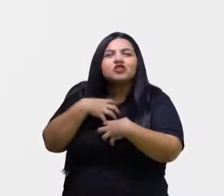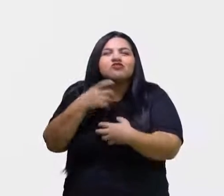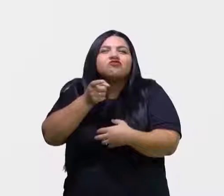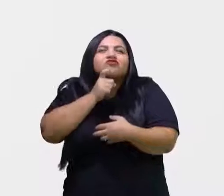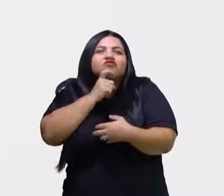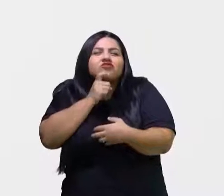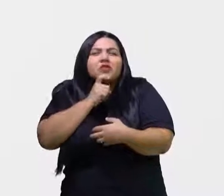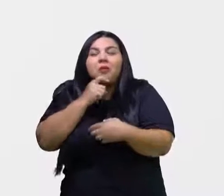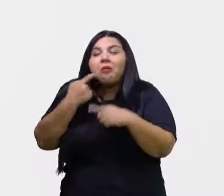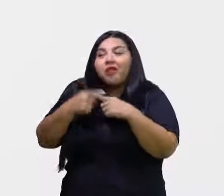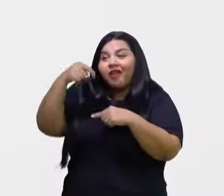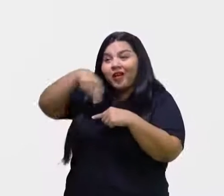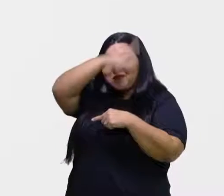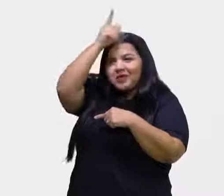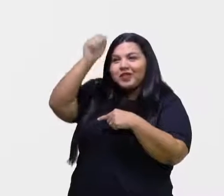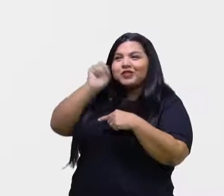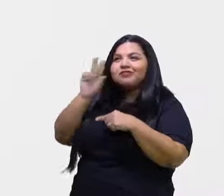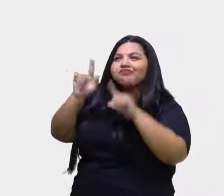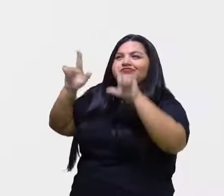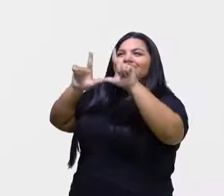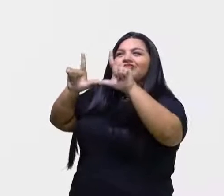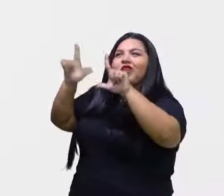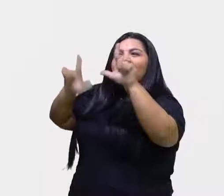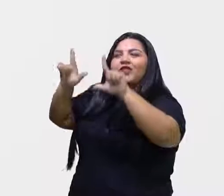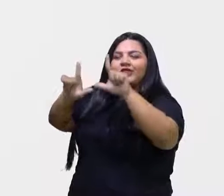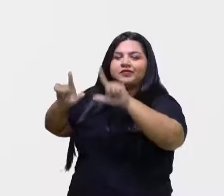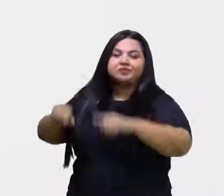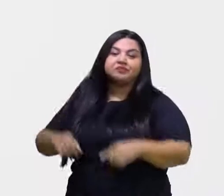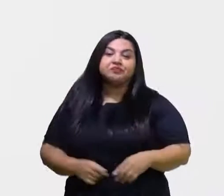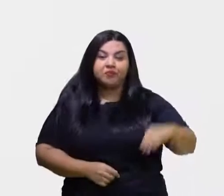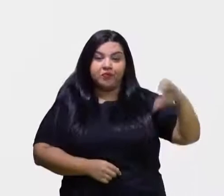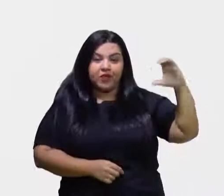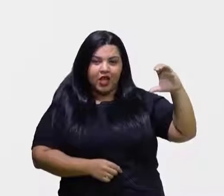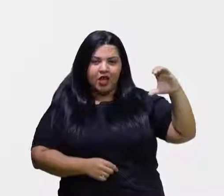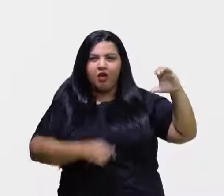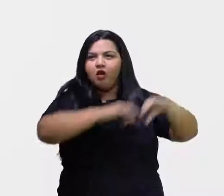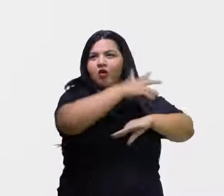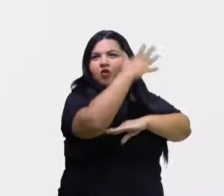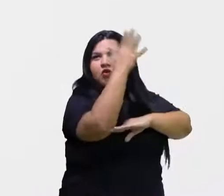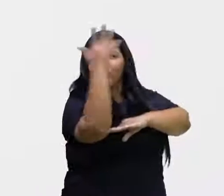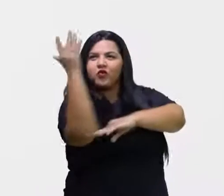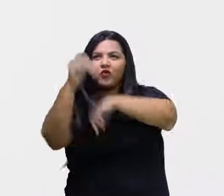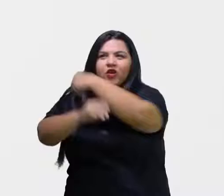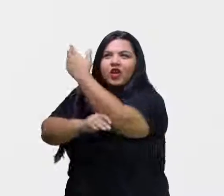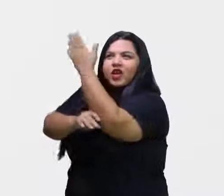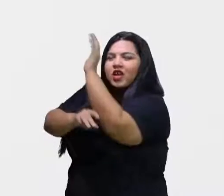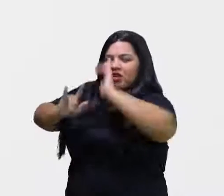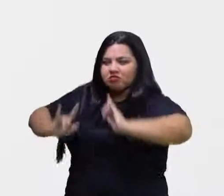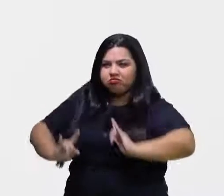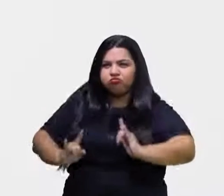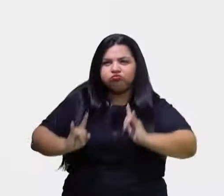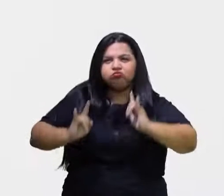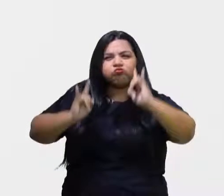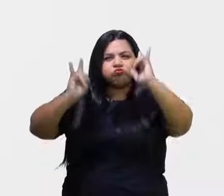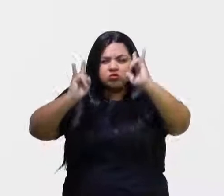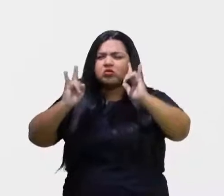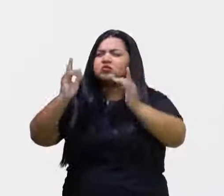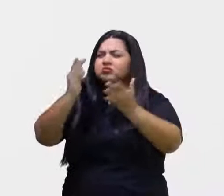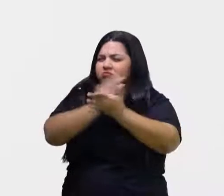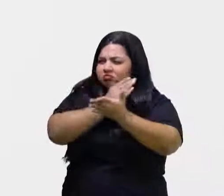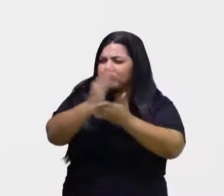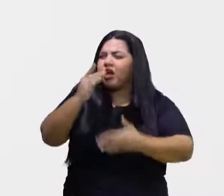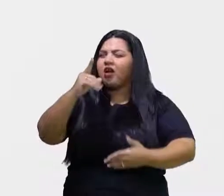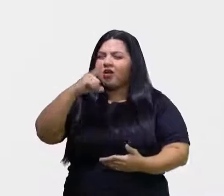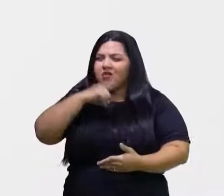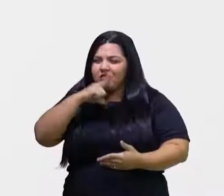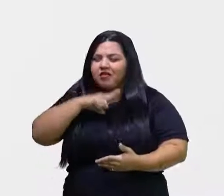pela televisão ou pela internet. Uma floresta, um hotel de selva, muito parecido com alguns que já existem na